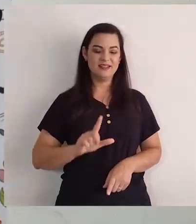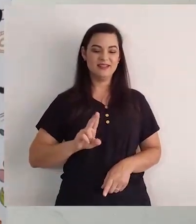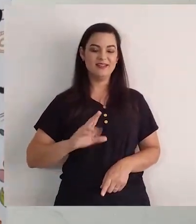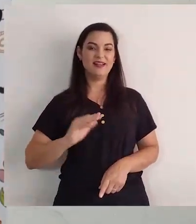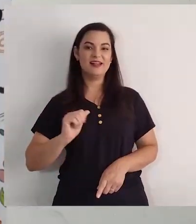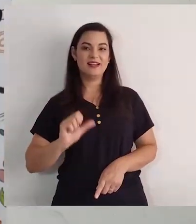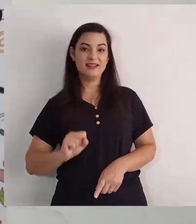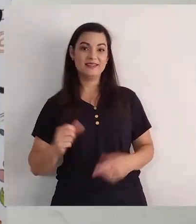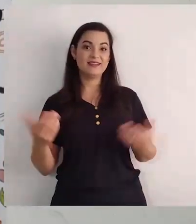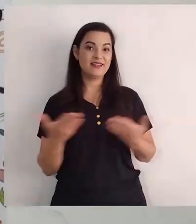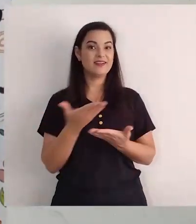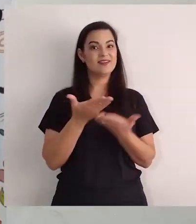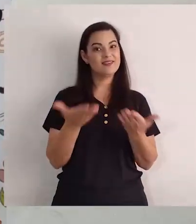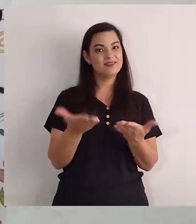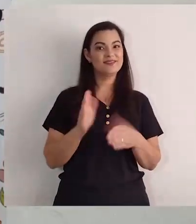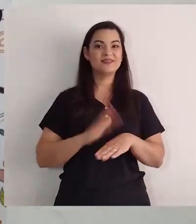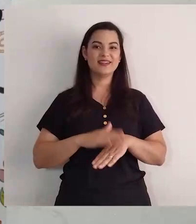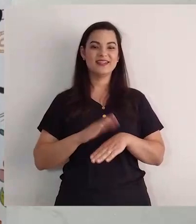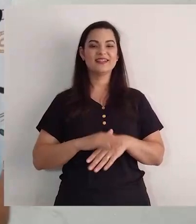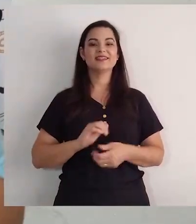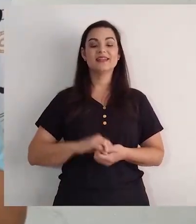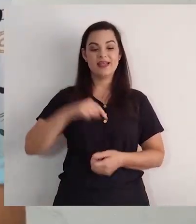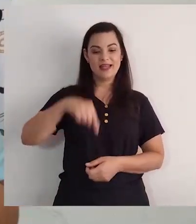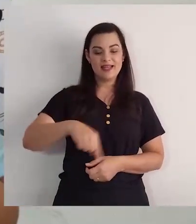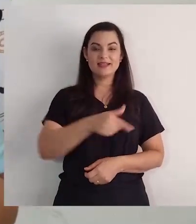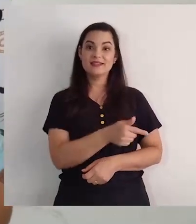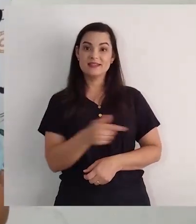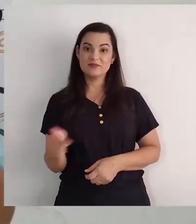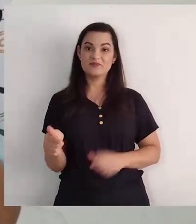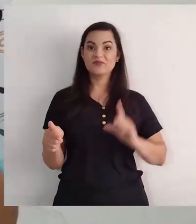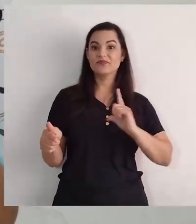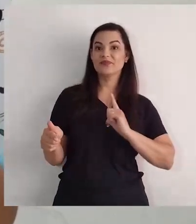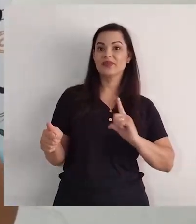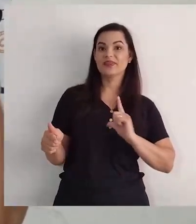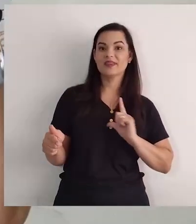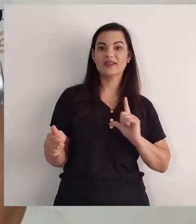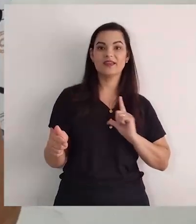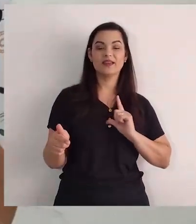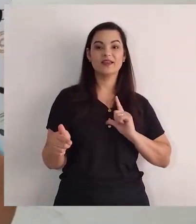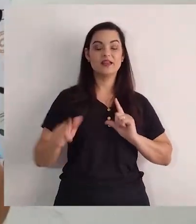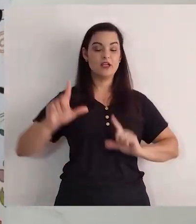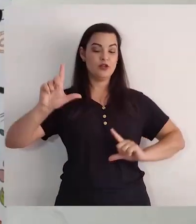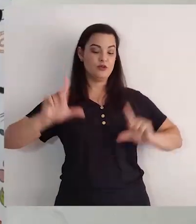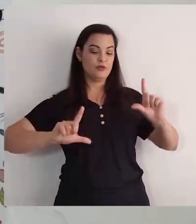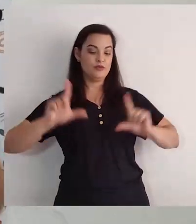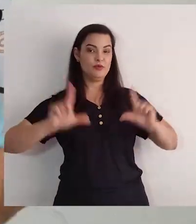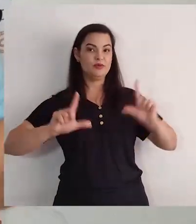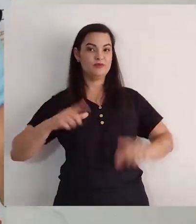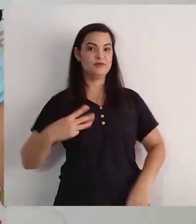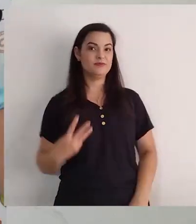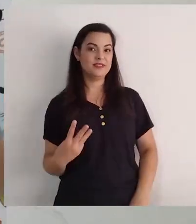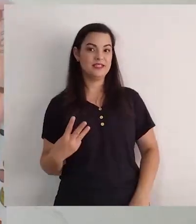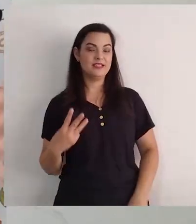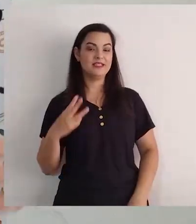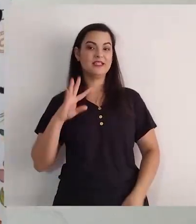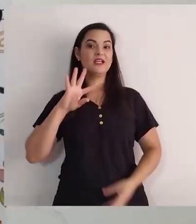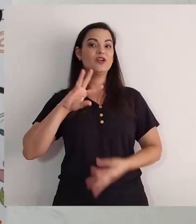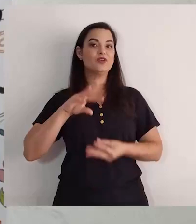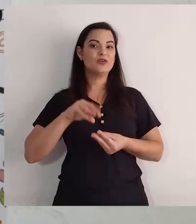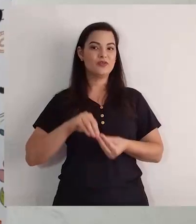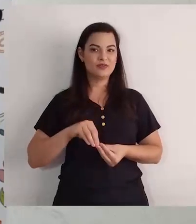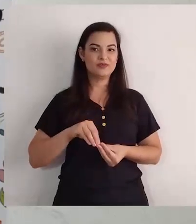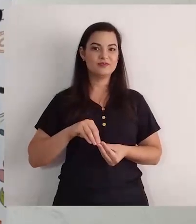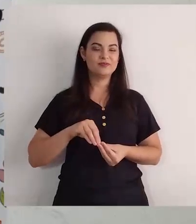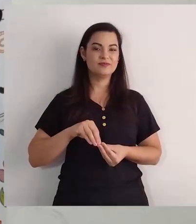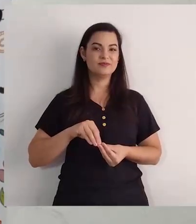Lucas. É a sua vez. Essa semana nós teremos 3 programas para